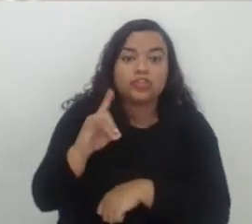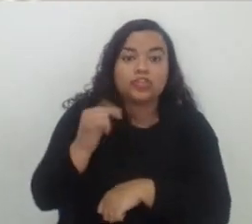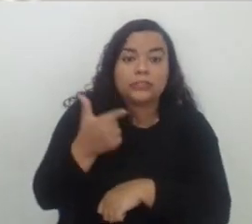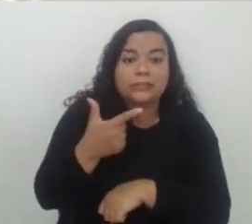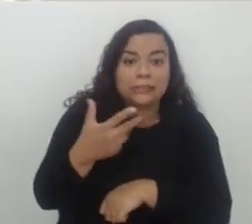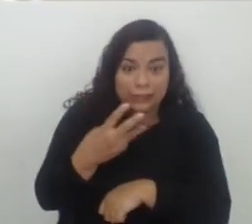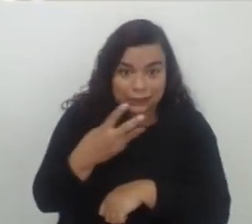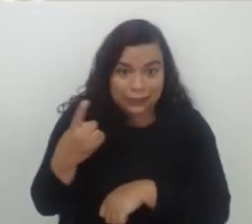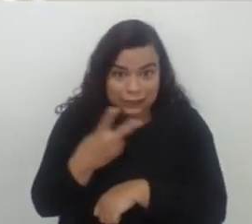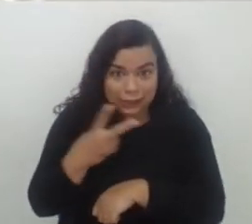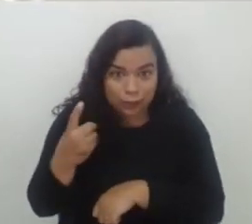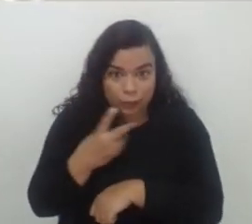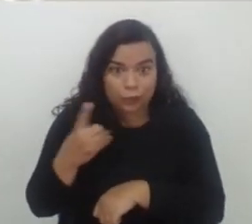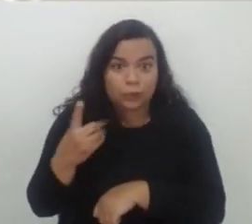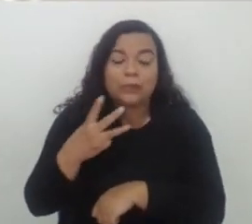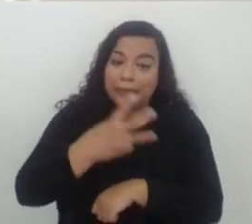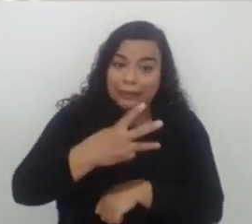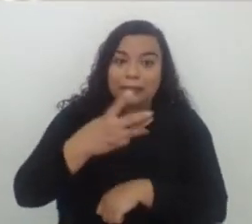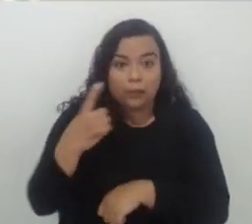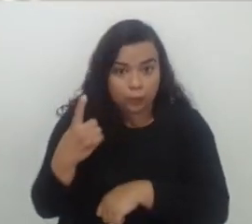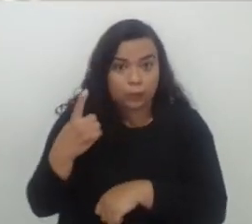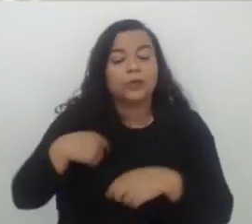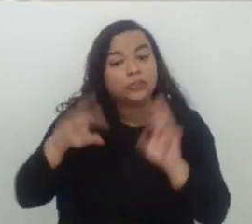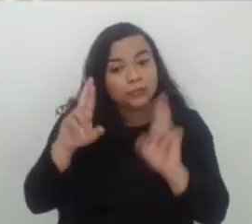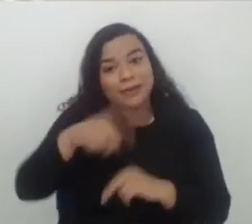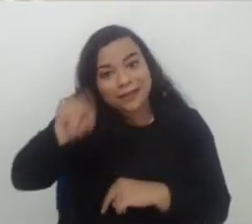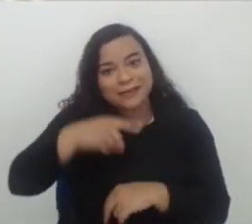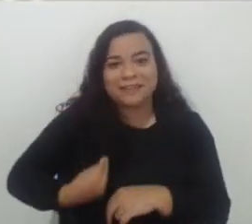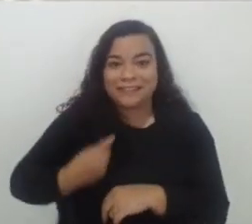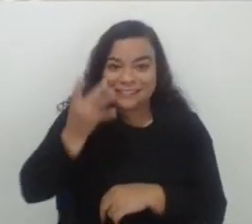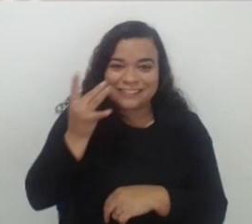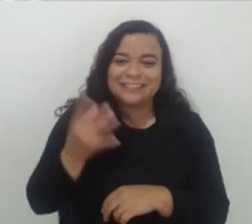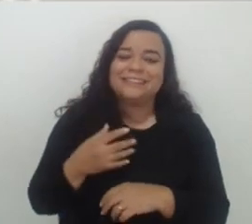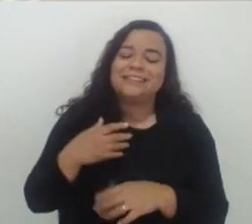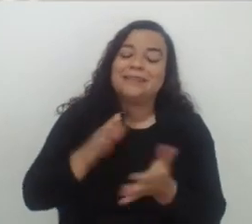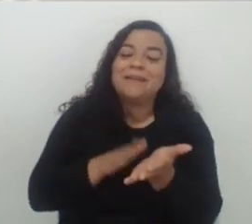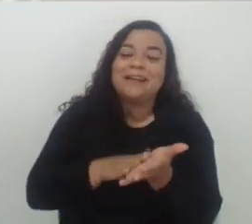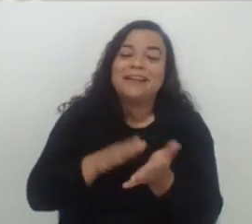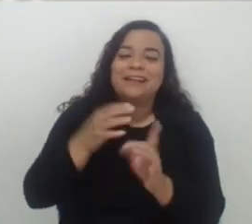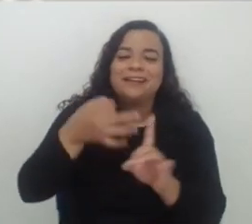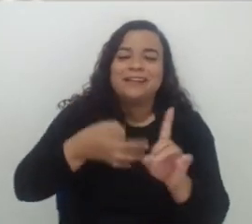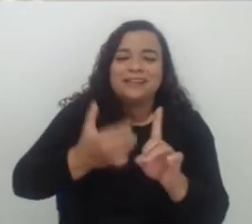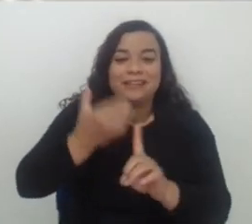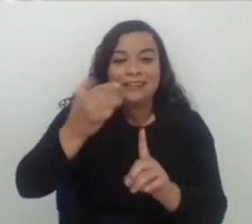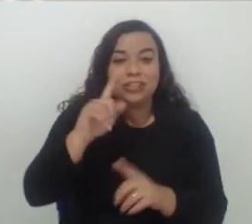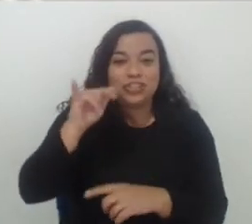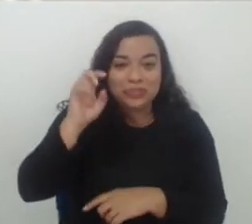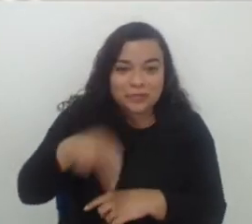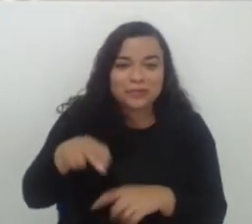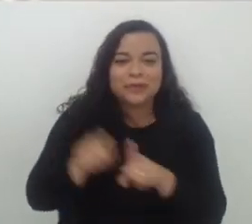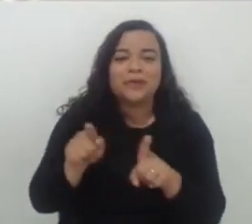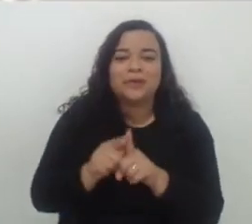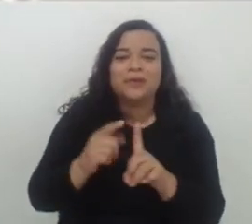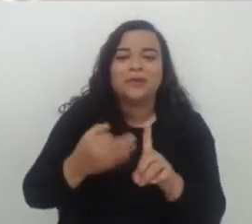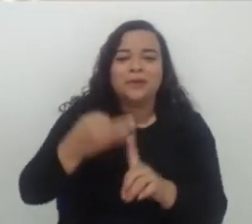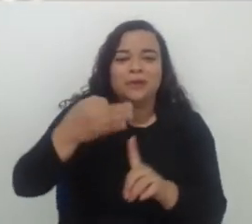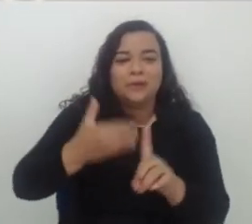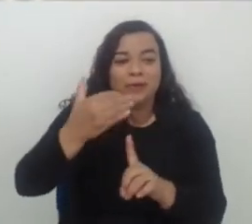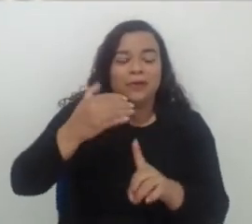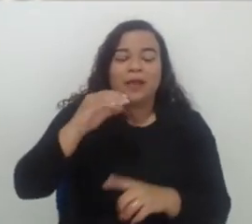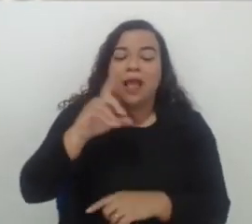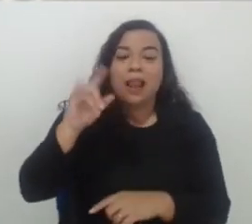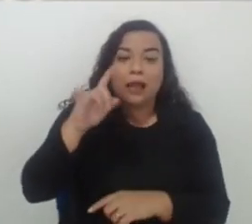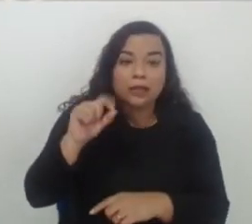lá. Parabenizar o desembargador Gils, que sai, e o desembargador Cláudio Santos, né? Fizeram uma excelente